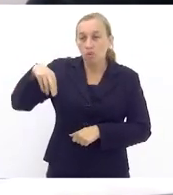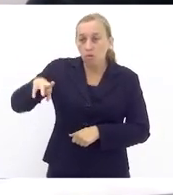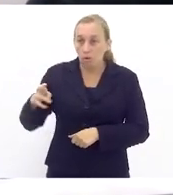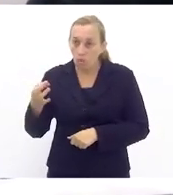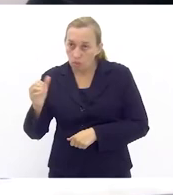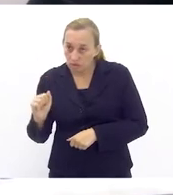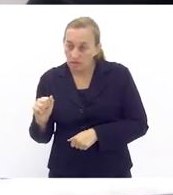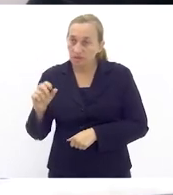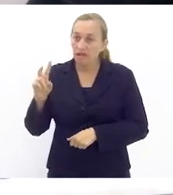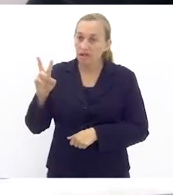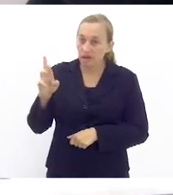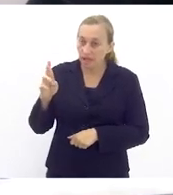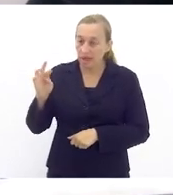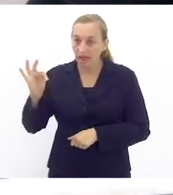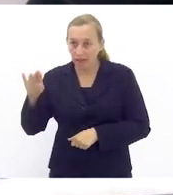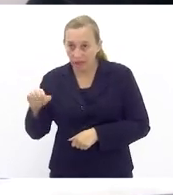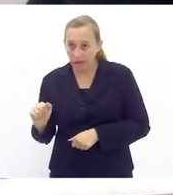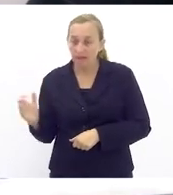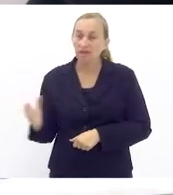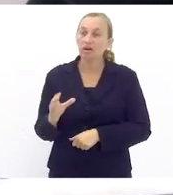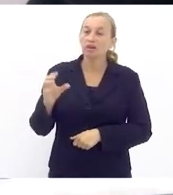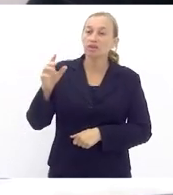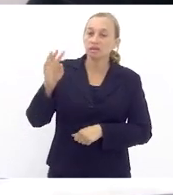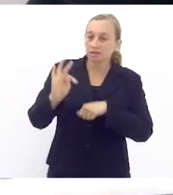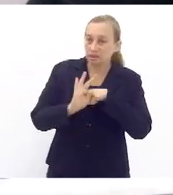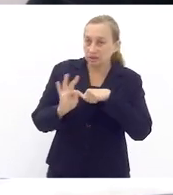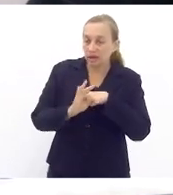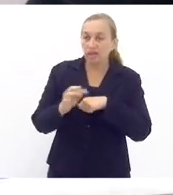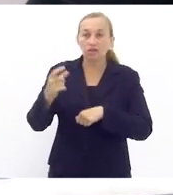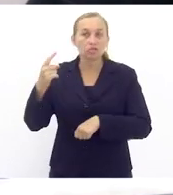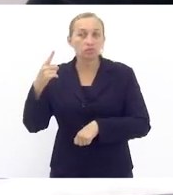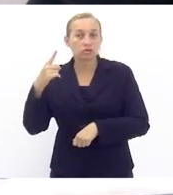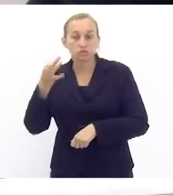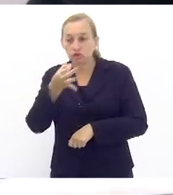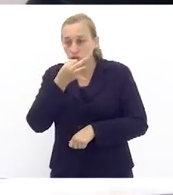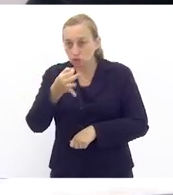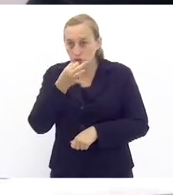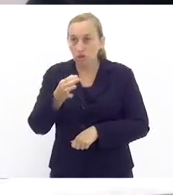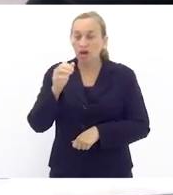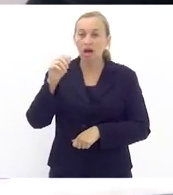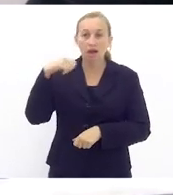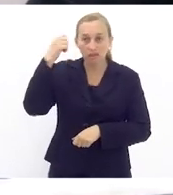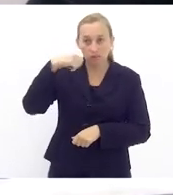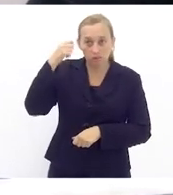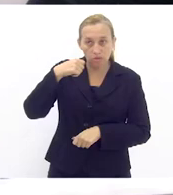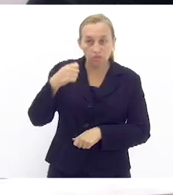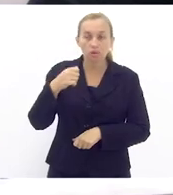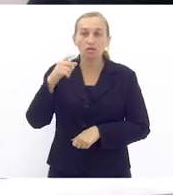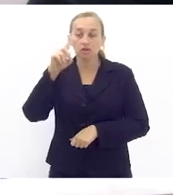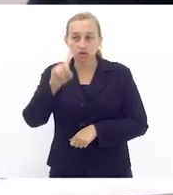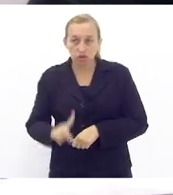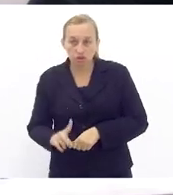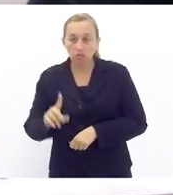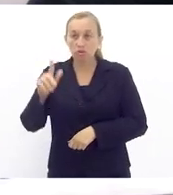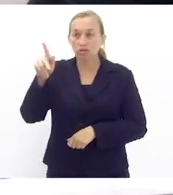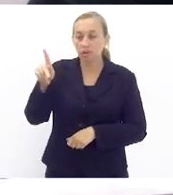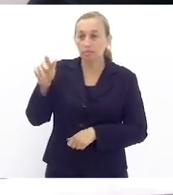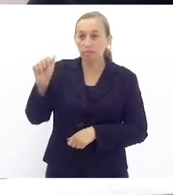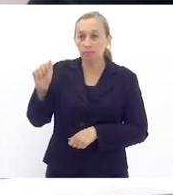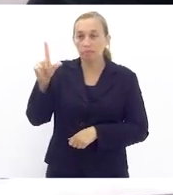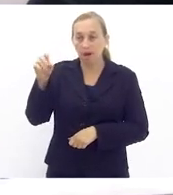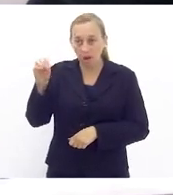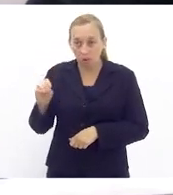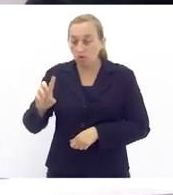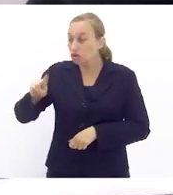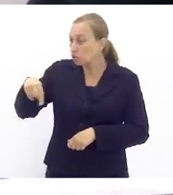importante o operador de som é importante o técnico de som é importante os atores as atrizes os diretores de palco é